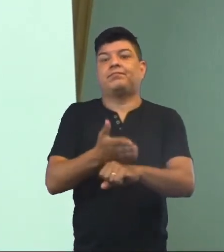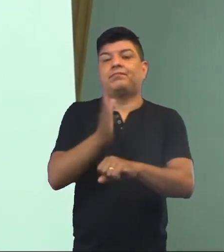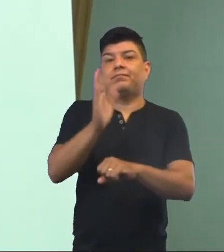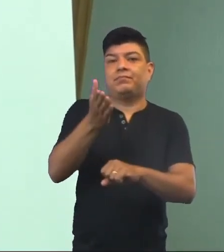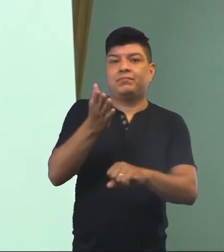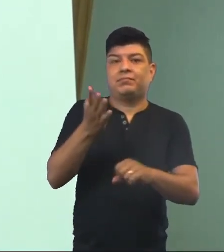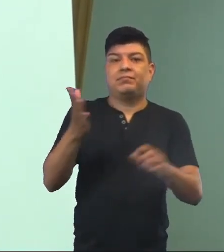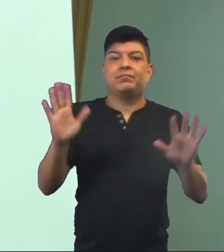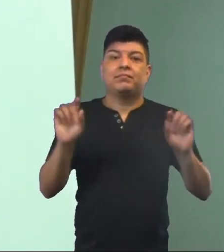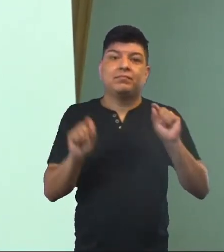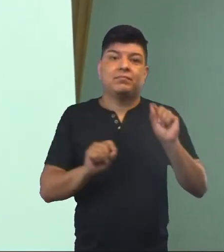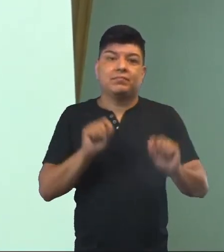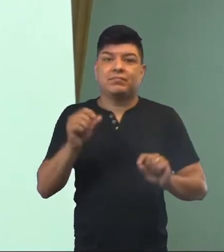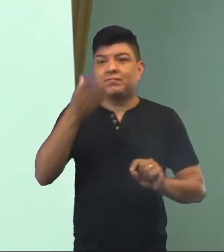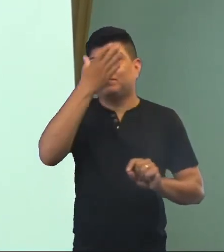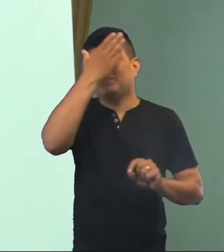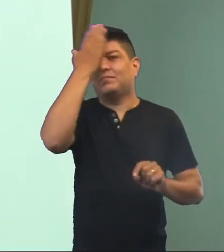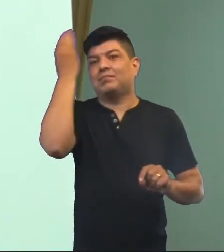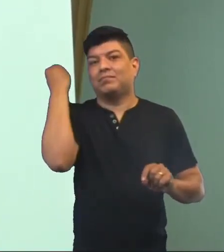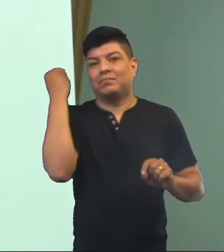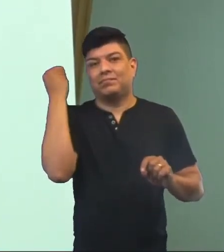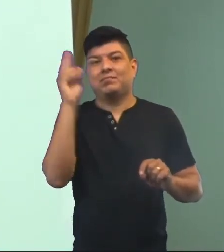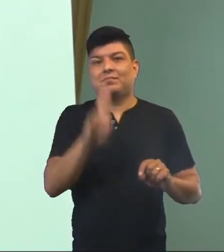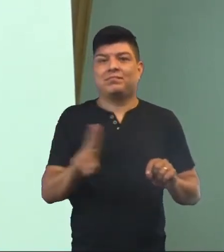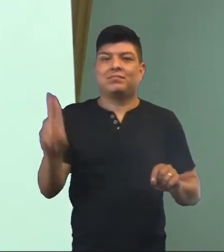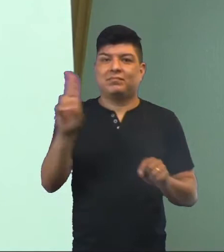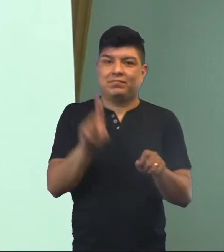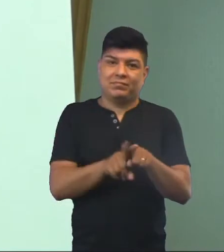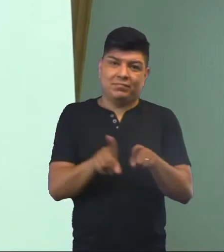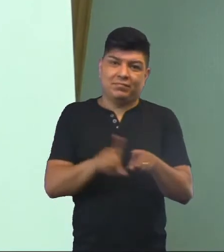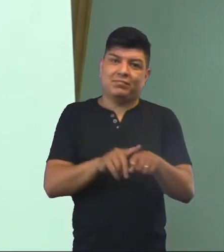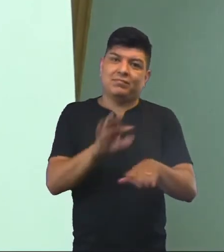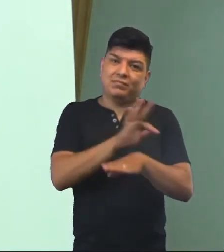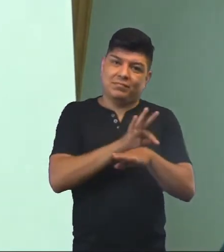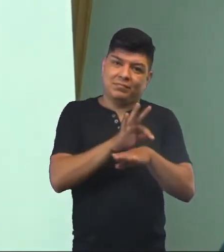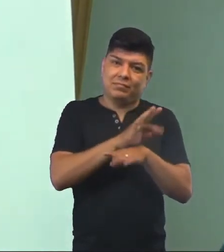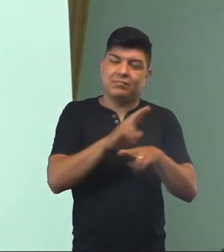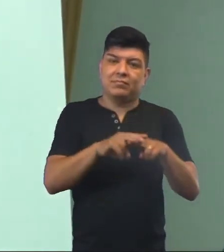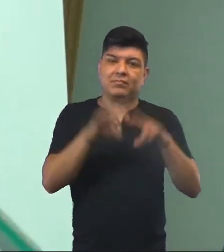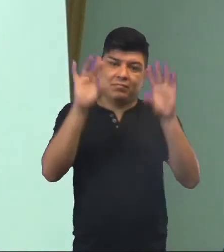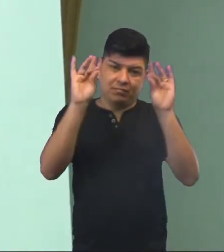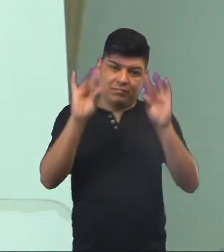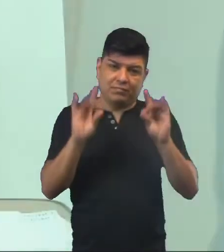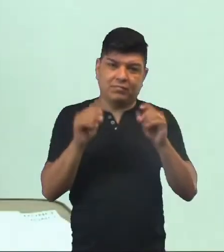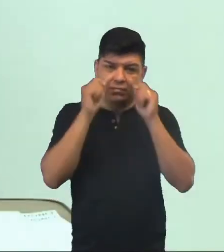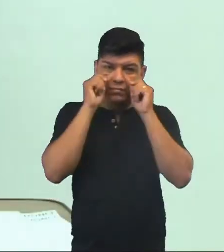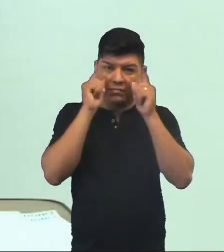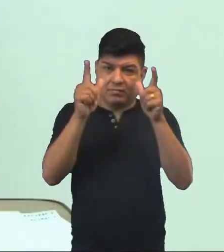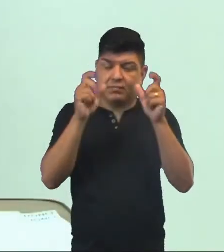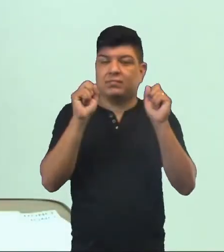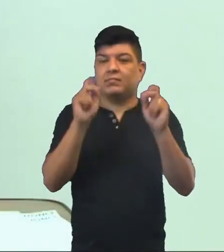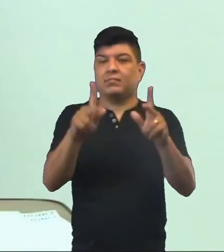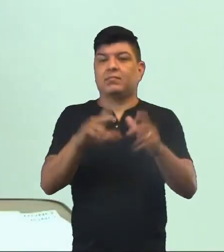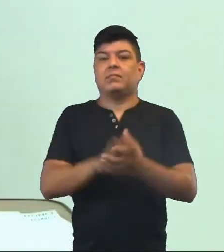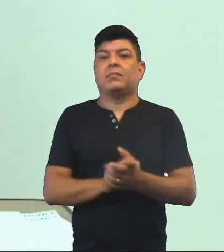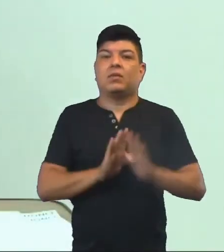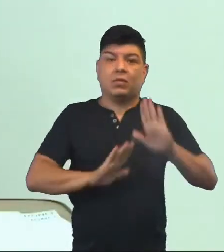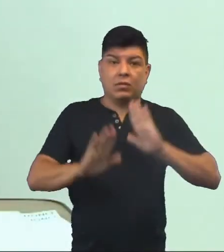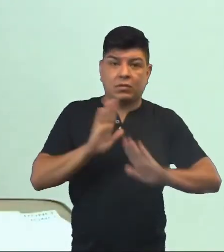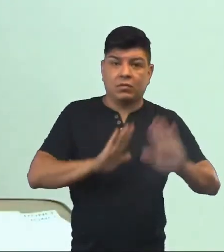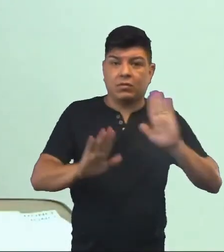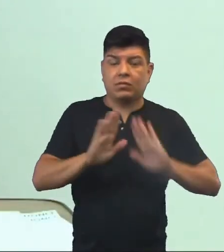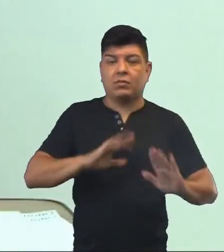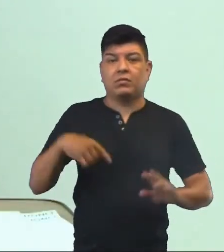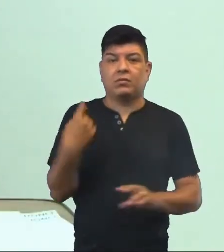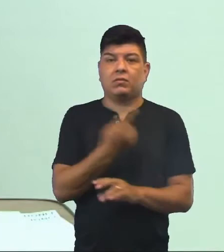costumes que a gente acaba esquecendo de usar nesses momentos. E é esse detalhe que a gente tem que se atentar, tá? Ter esse cuidado em